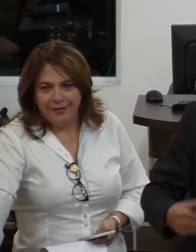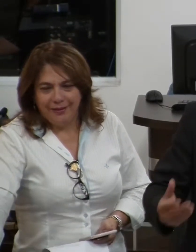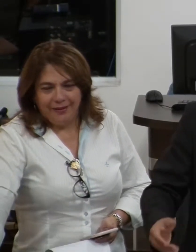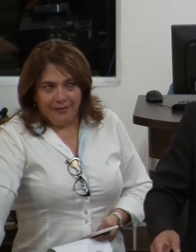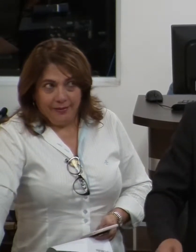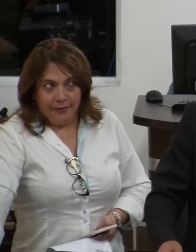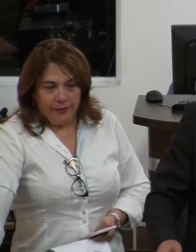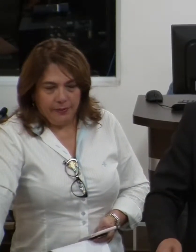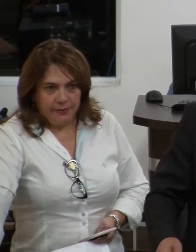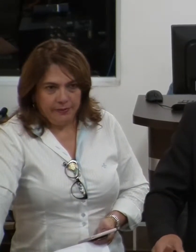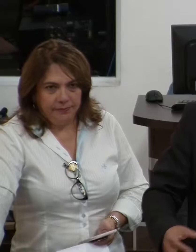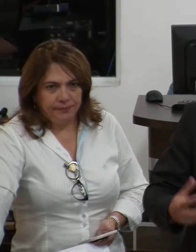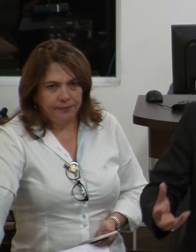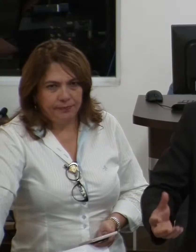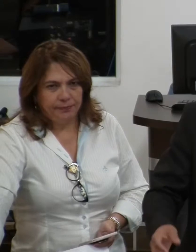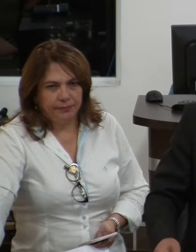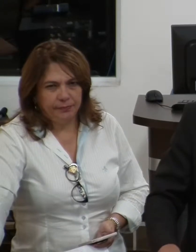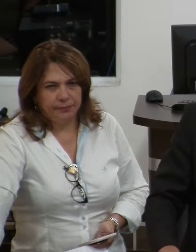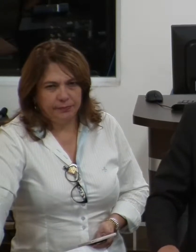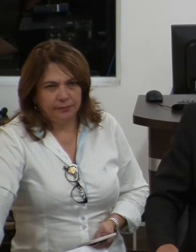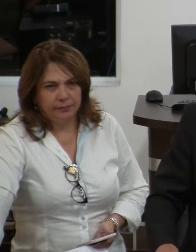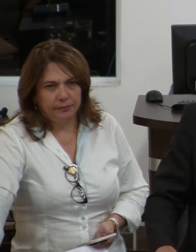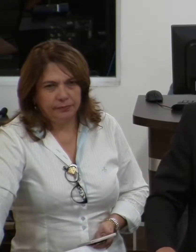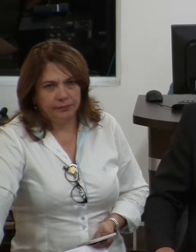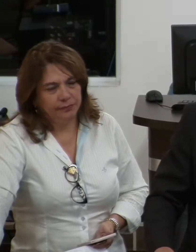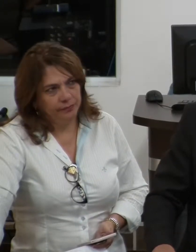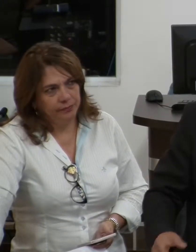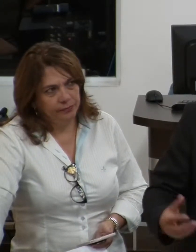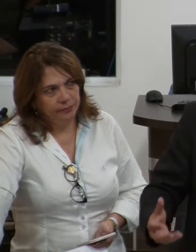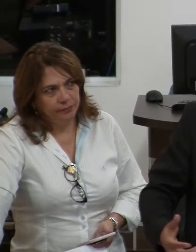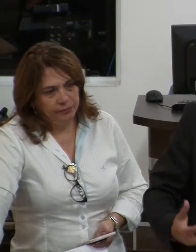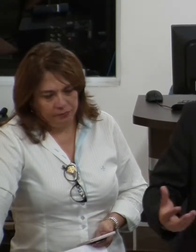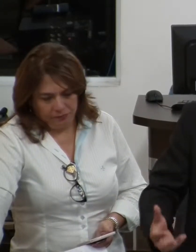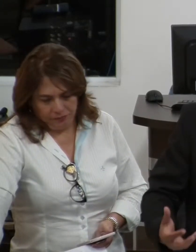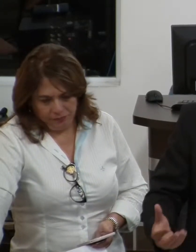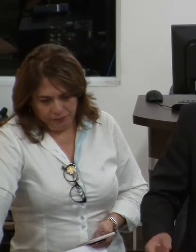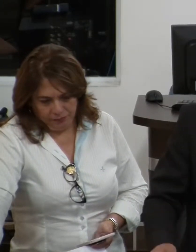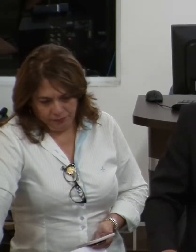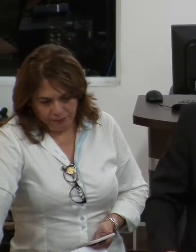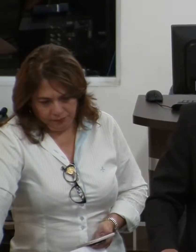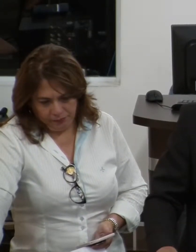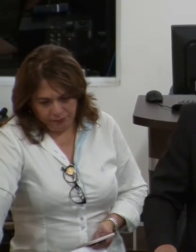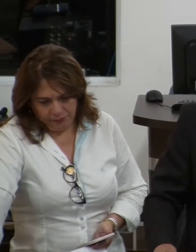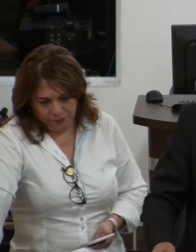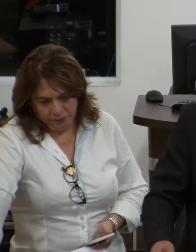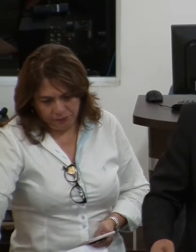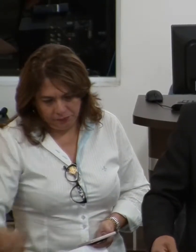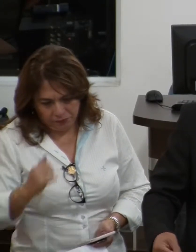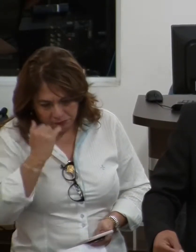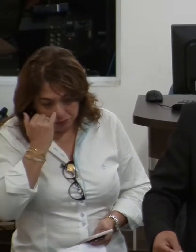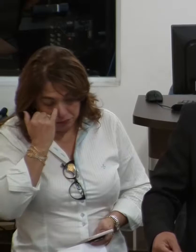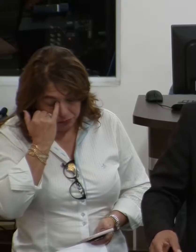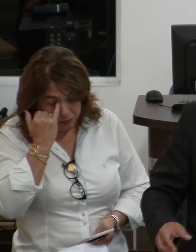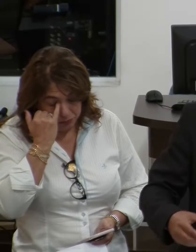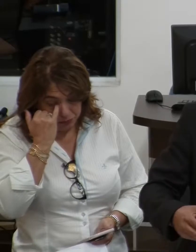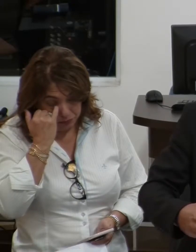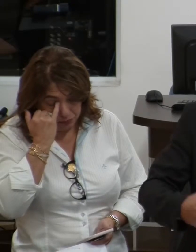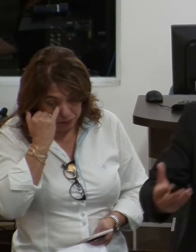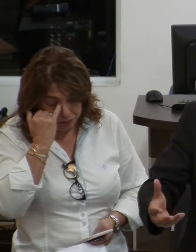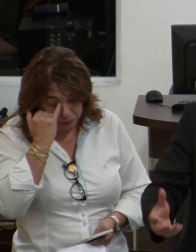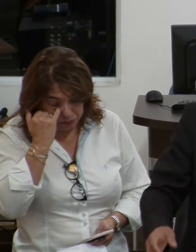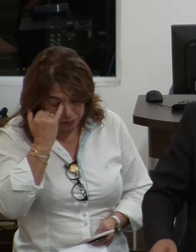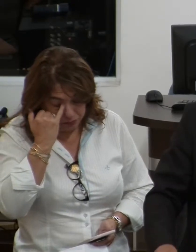Mas eles cobram de nós, vereadores, uma posição de como está o processo, porque